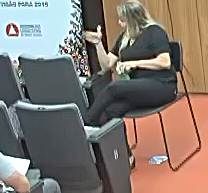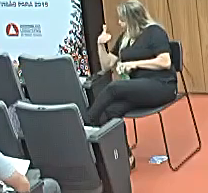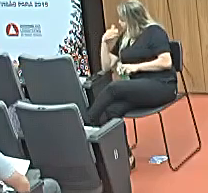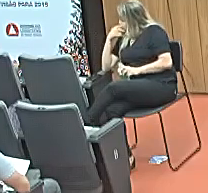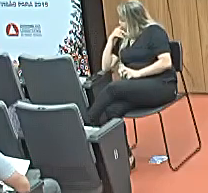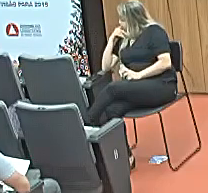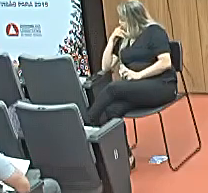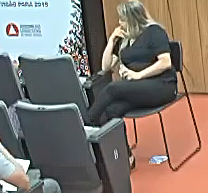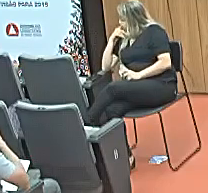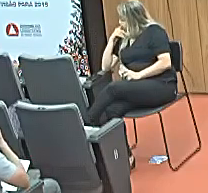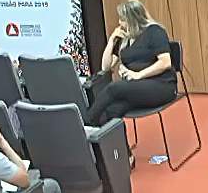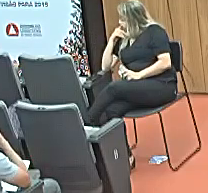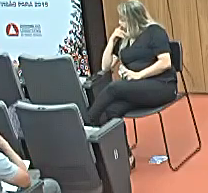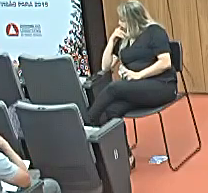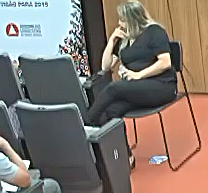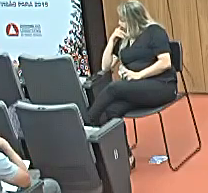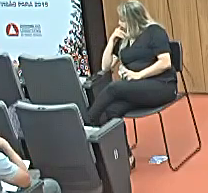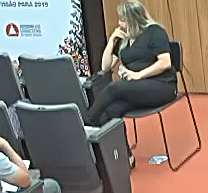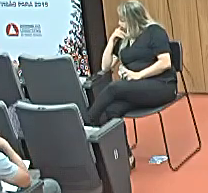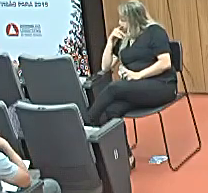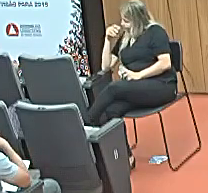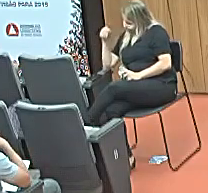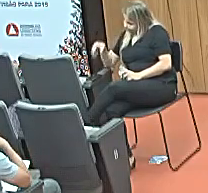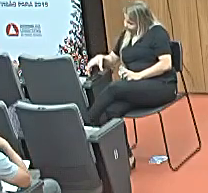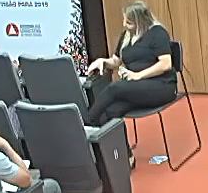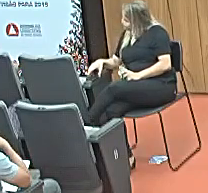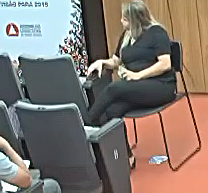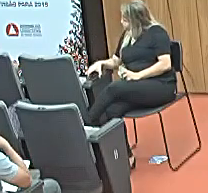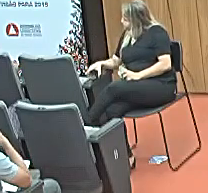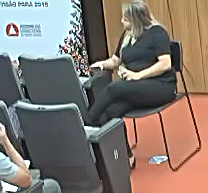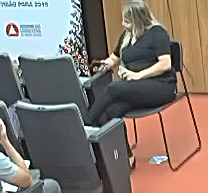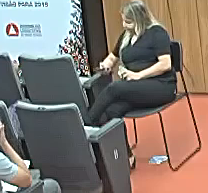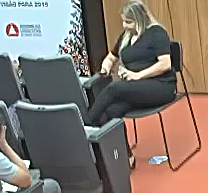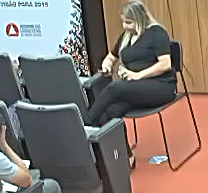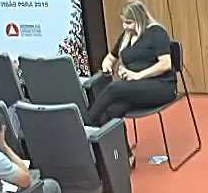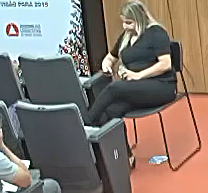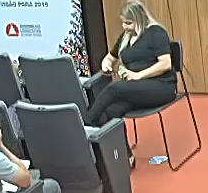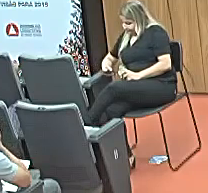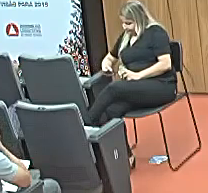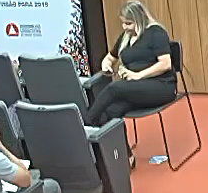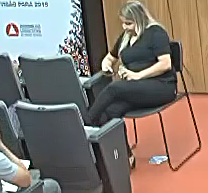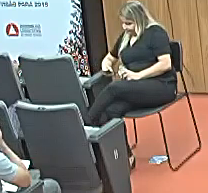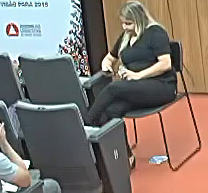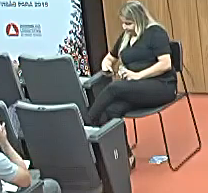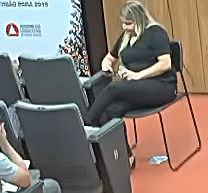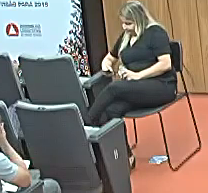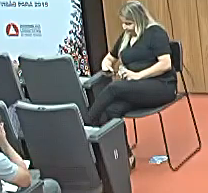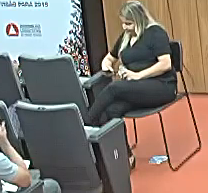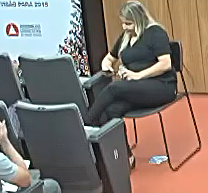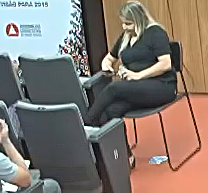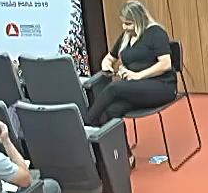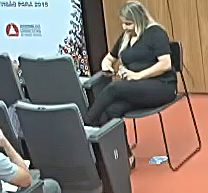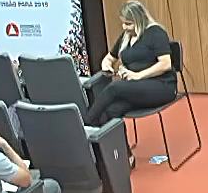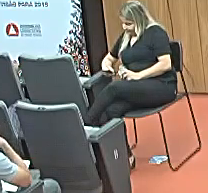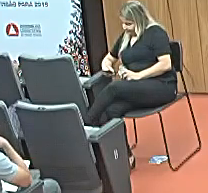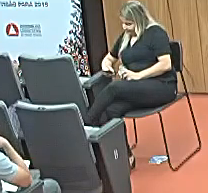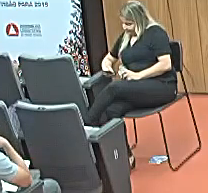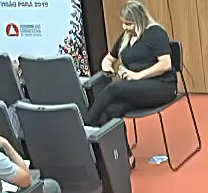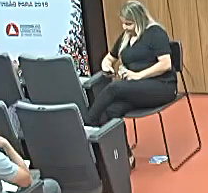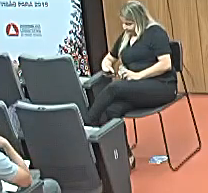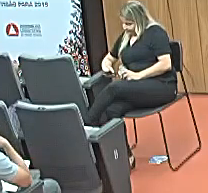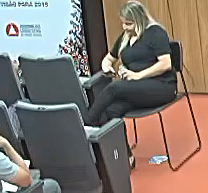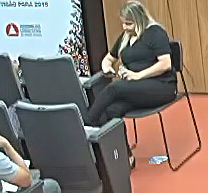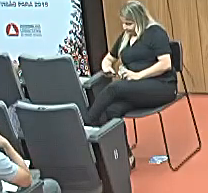processo participativo ppa já 2016 e 2019 e requerem assembléia legislativa de minas a exclusão do prazo de 10